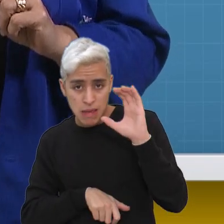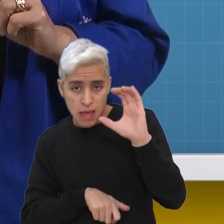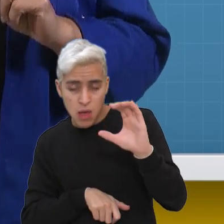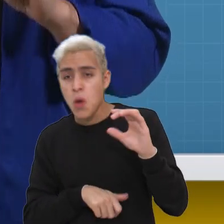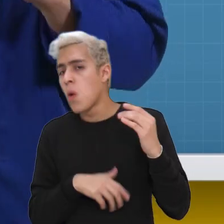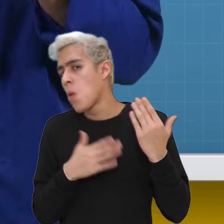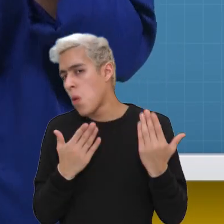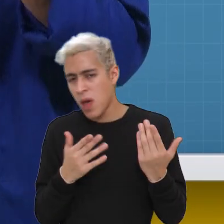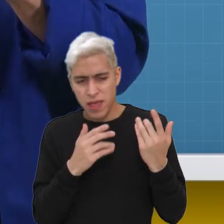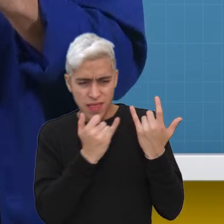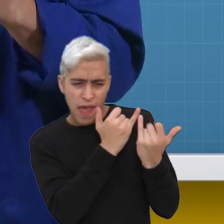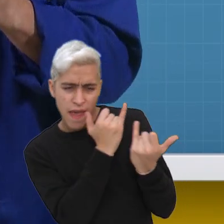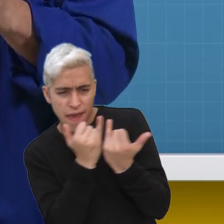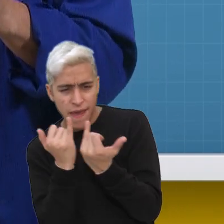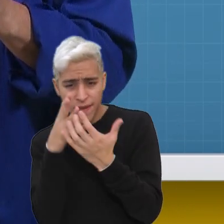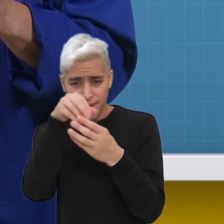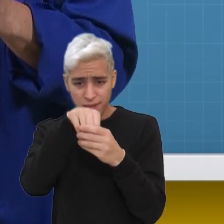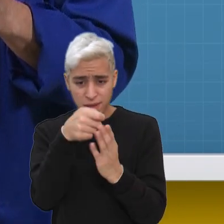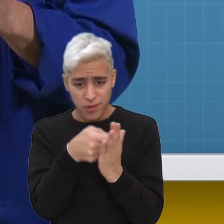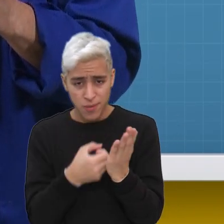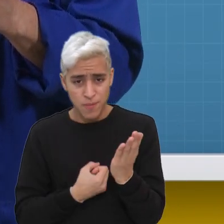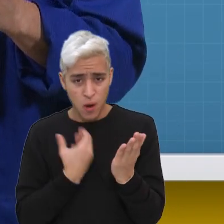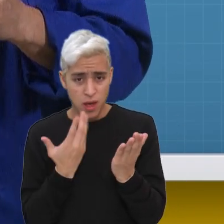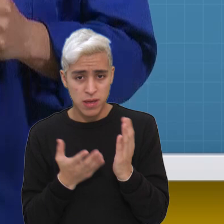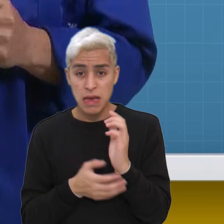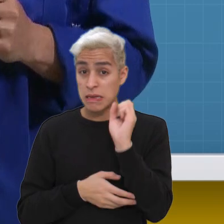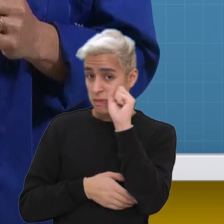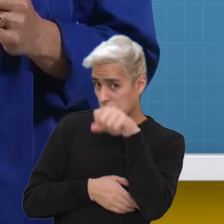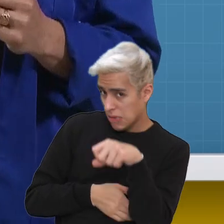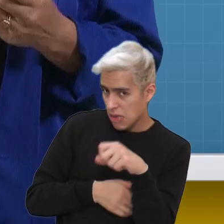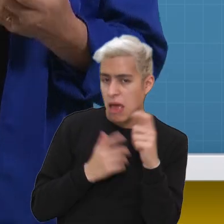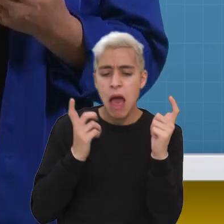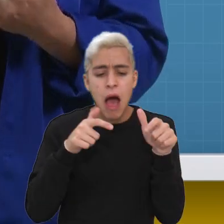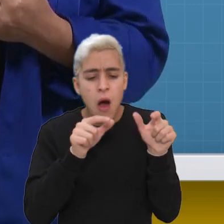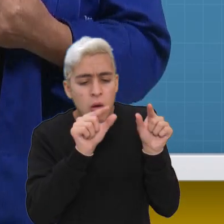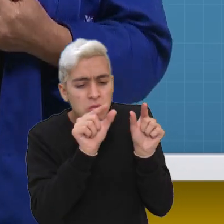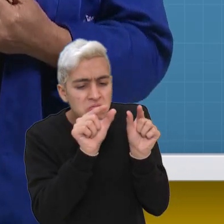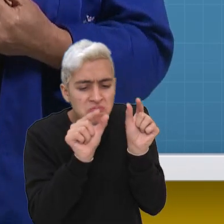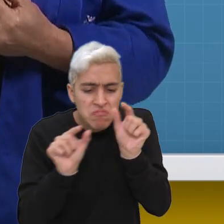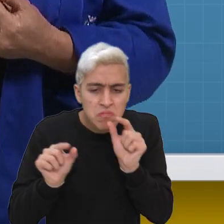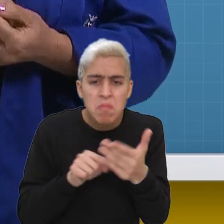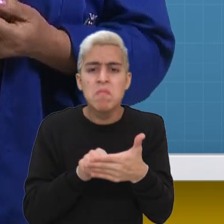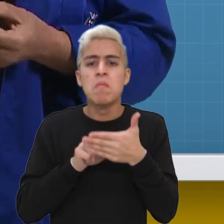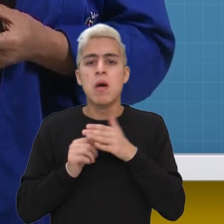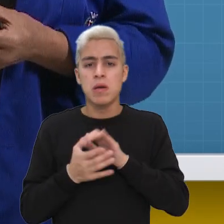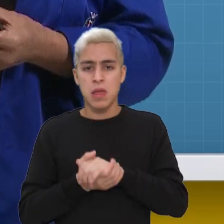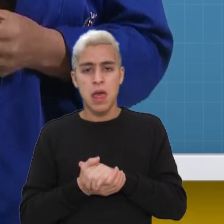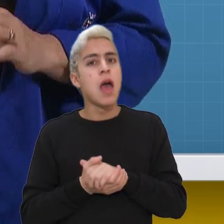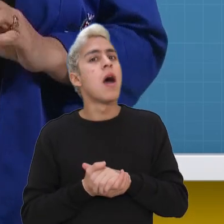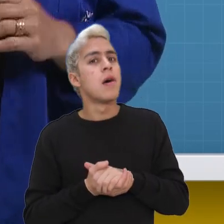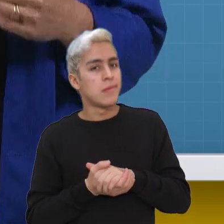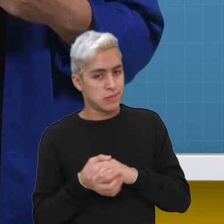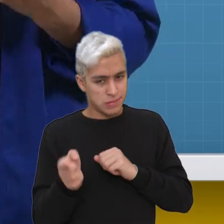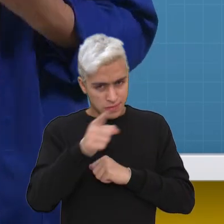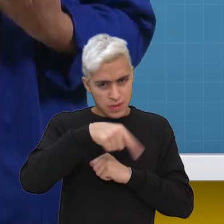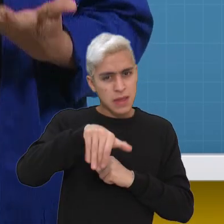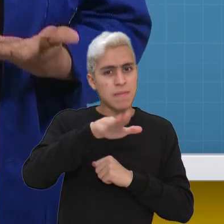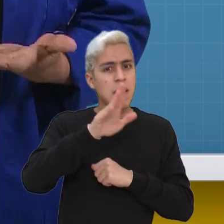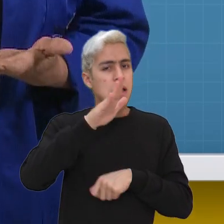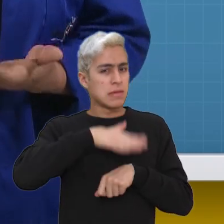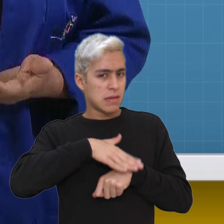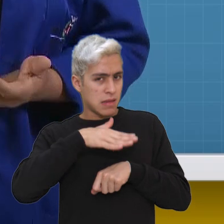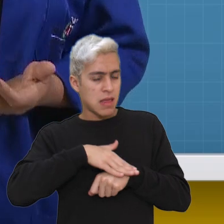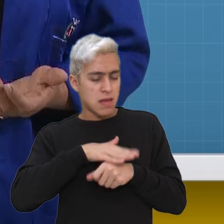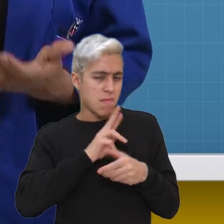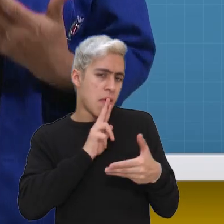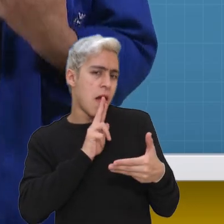Letra C. Há rimas no poema? Se sim, onde estão? Então você aqui vai ter um pouquinho